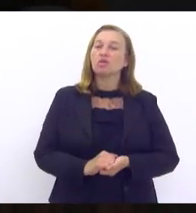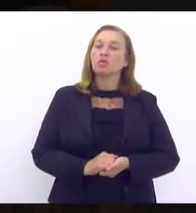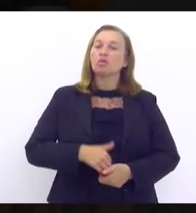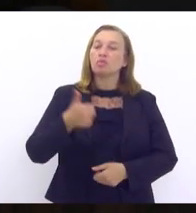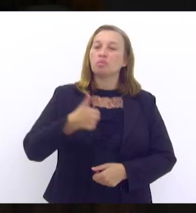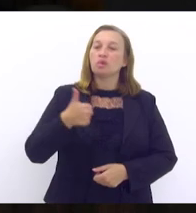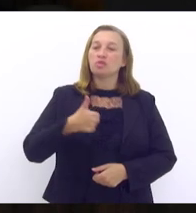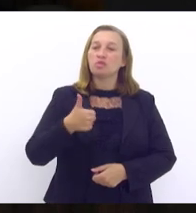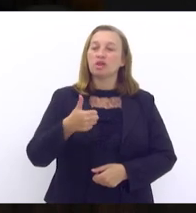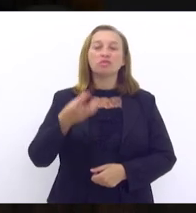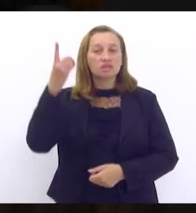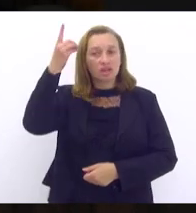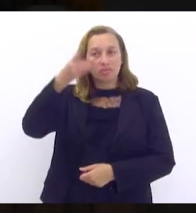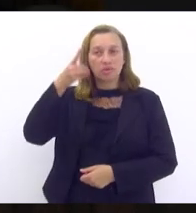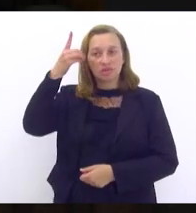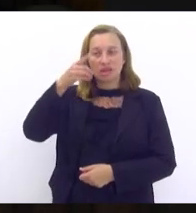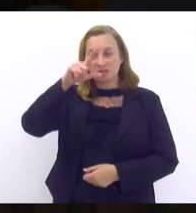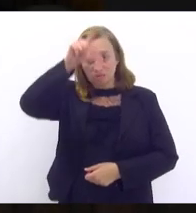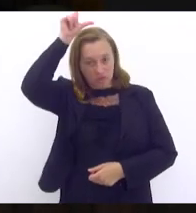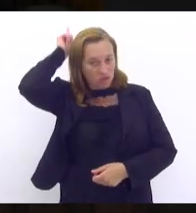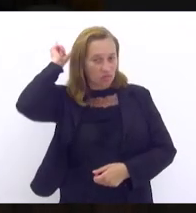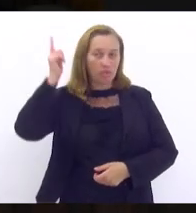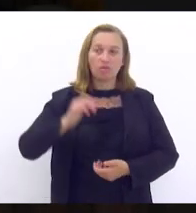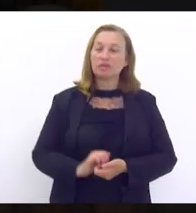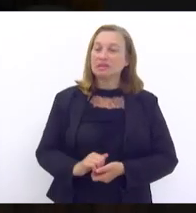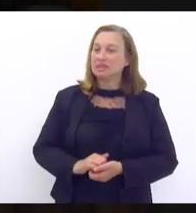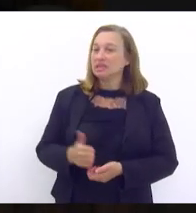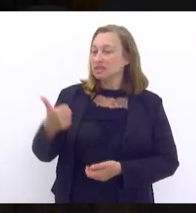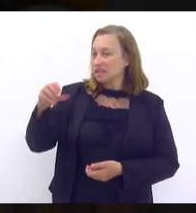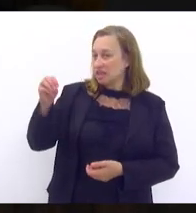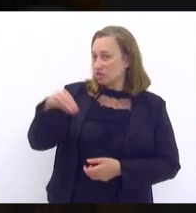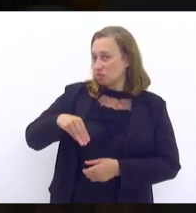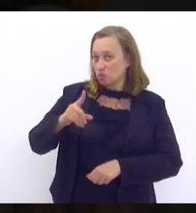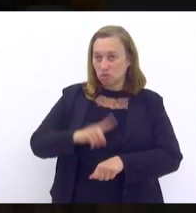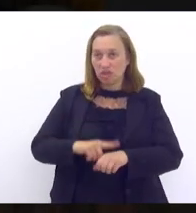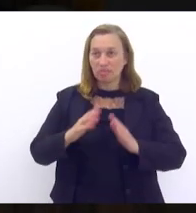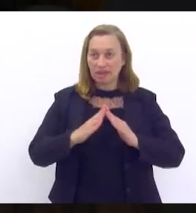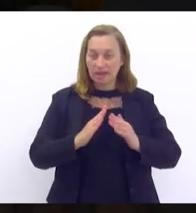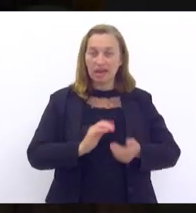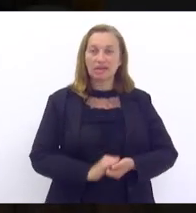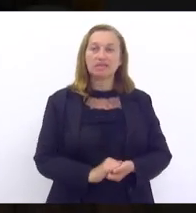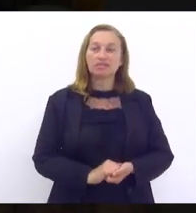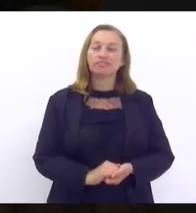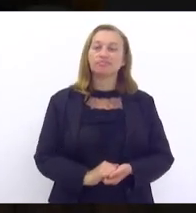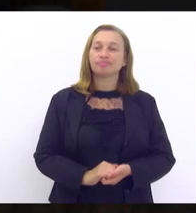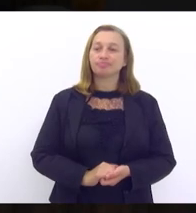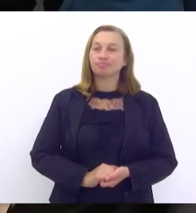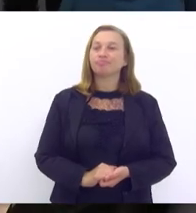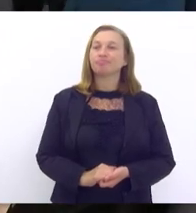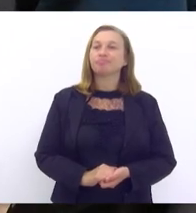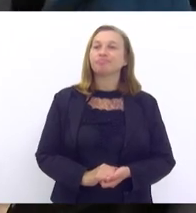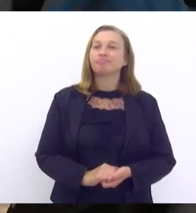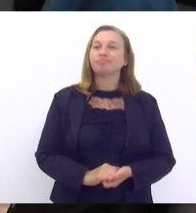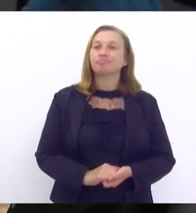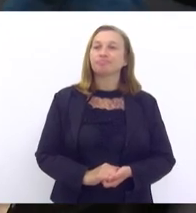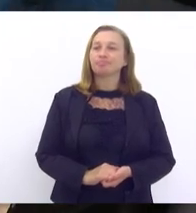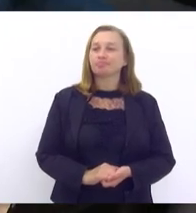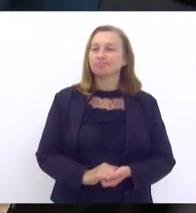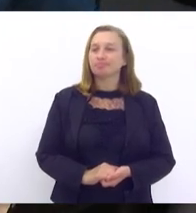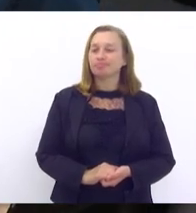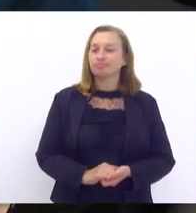nobre deputado Luiz Paulo. Vossa Excelência tem 10 minutos para a sua manifestação.